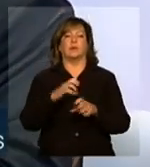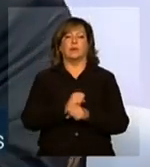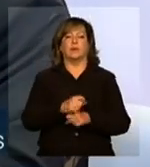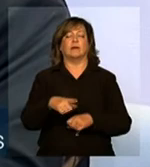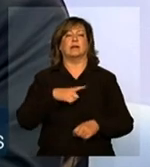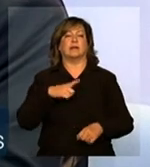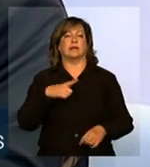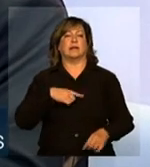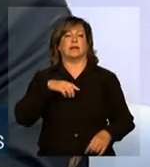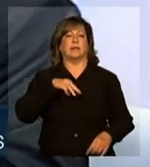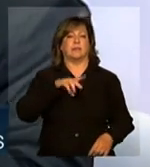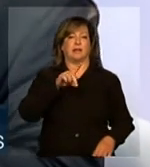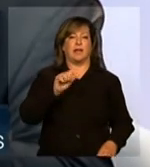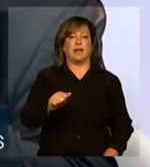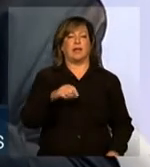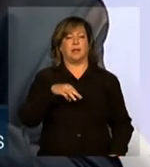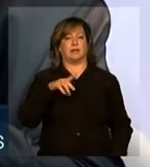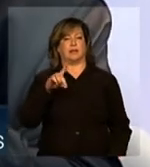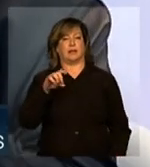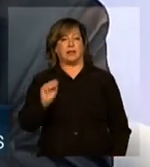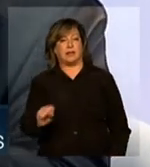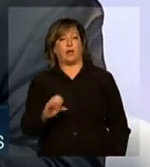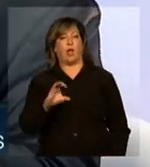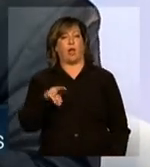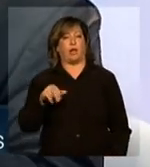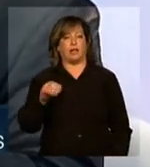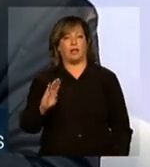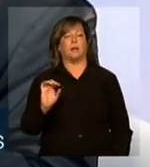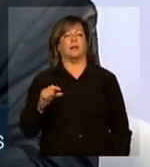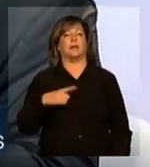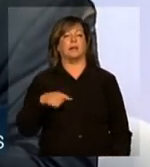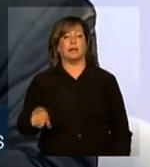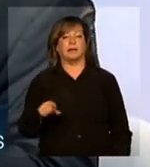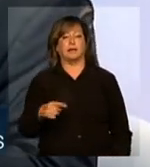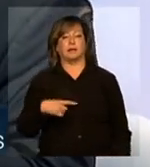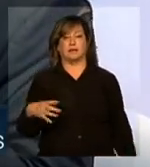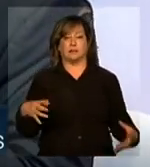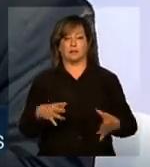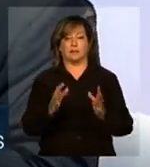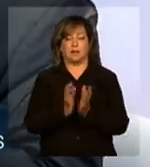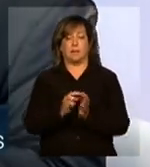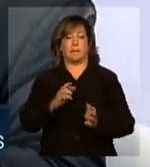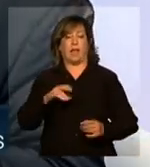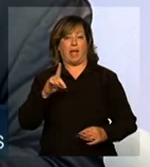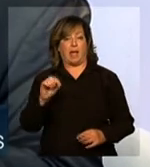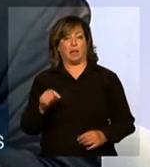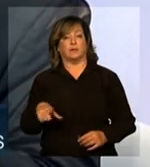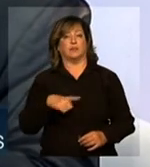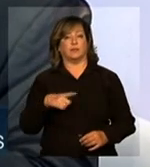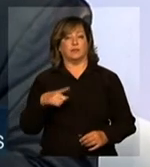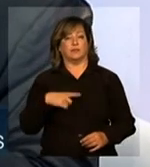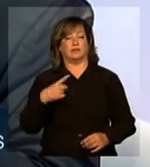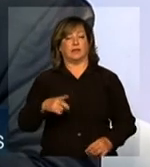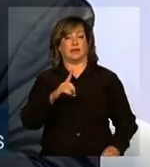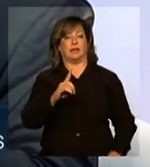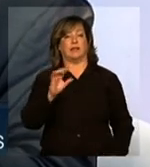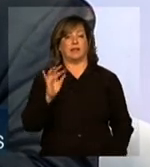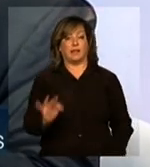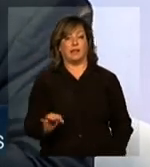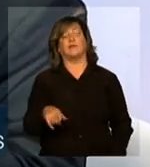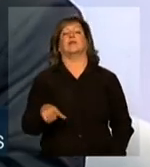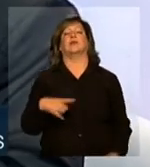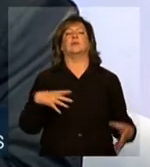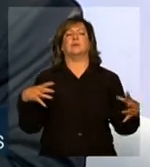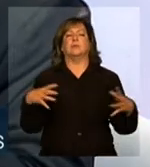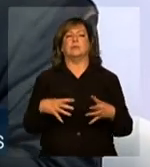no MDA, no MDS, na Conab, para a gente apropriar desse mercado institucional do governo do Distrito Federal, que é um